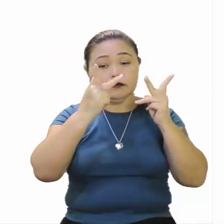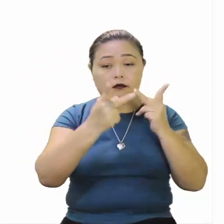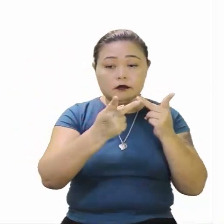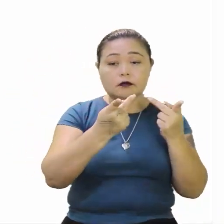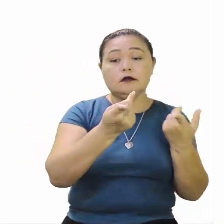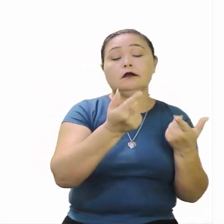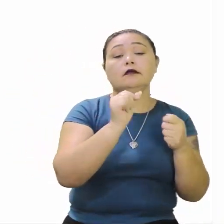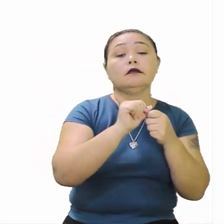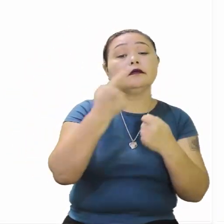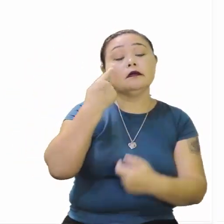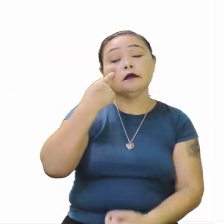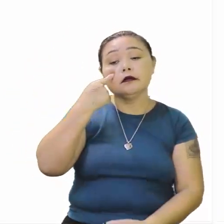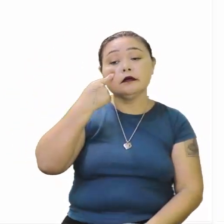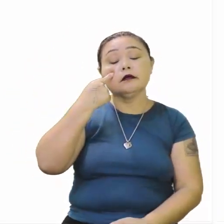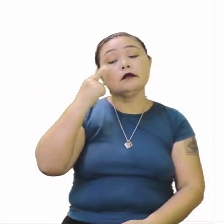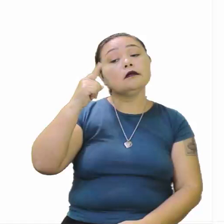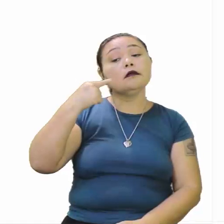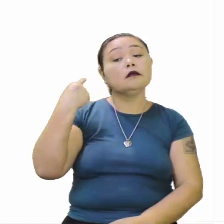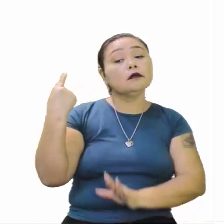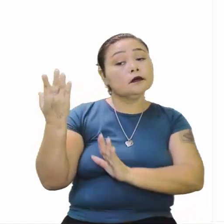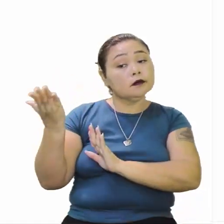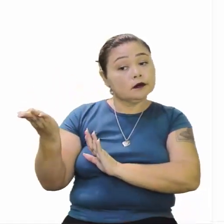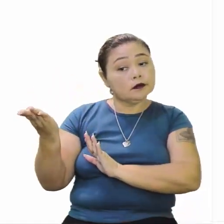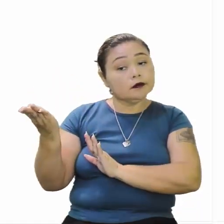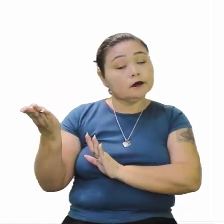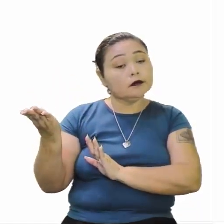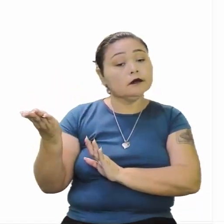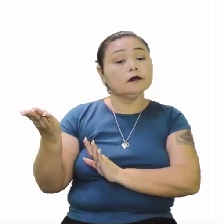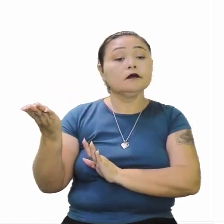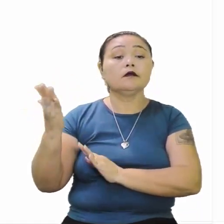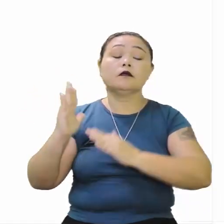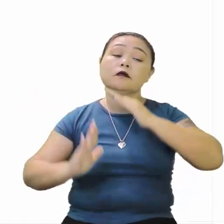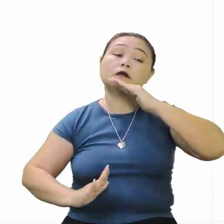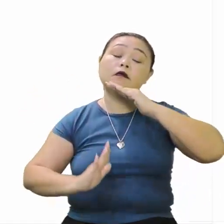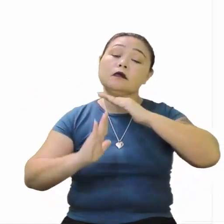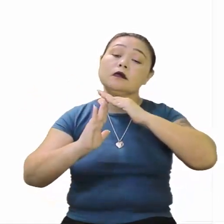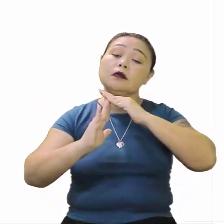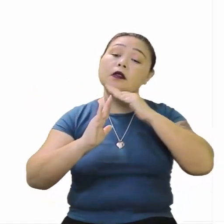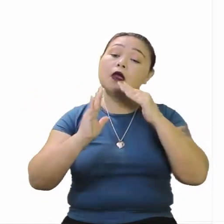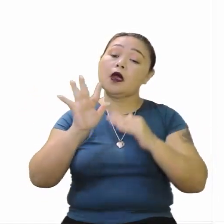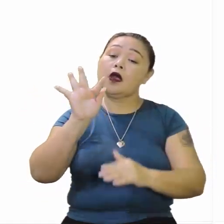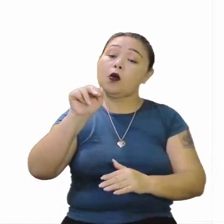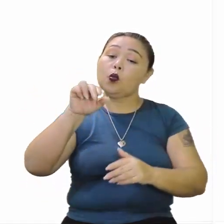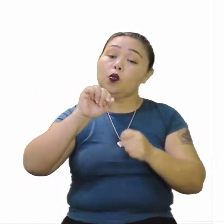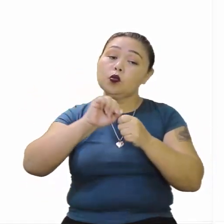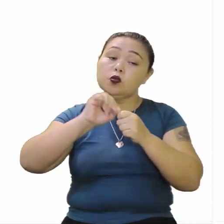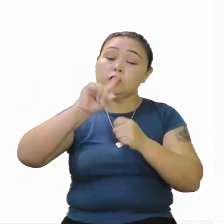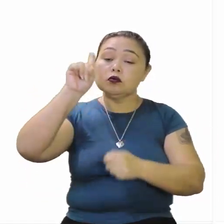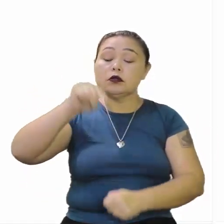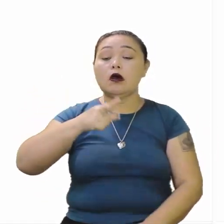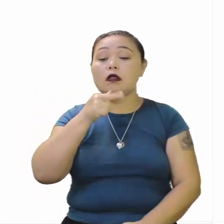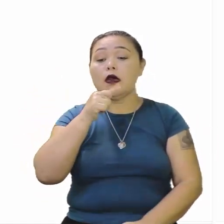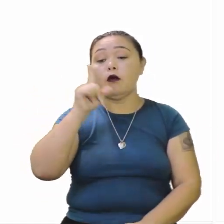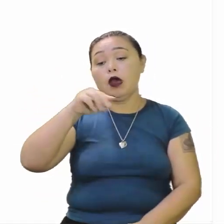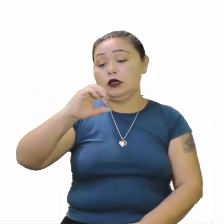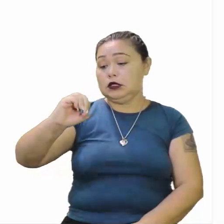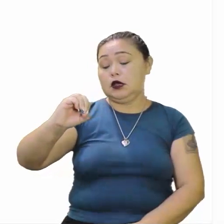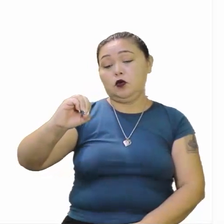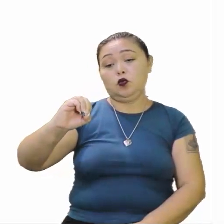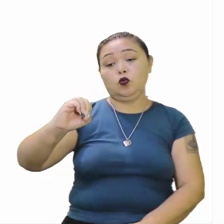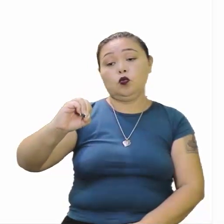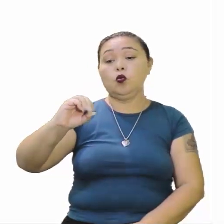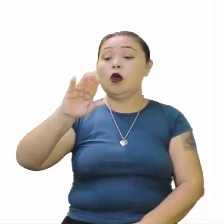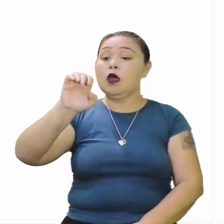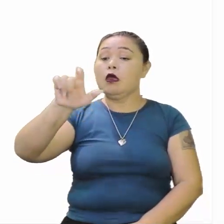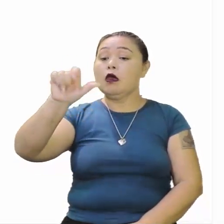vamos observar graficamente. Ponto de fusão da água é 0 graus. Ponto de